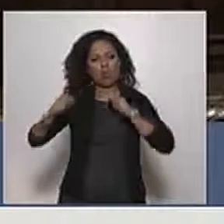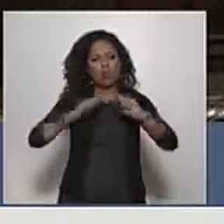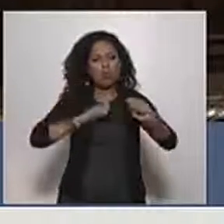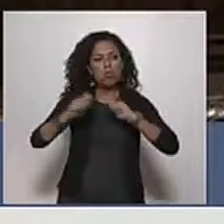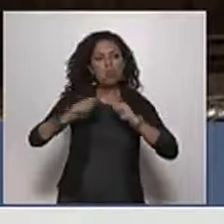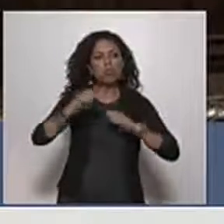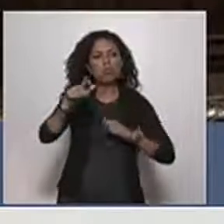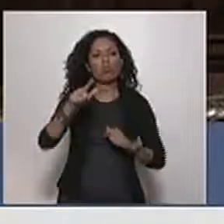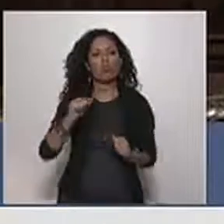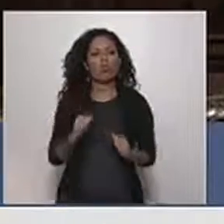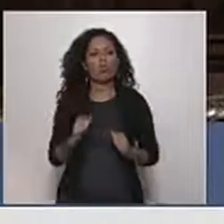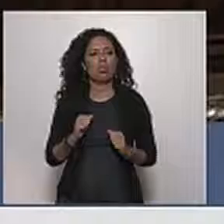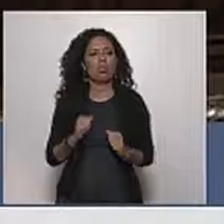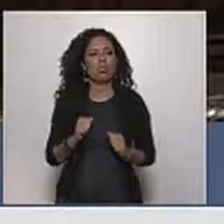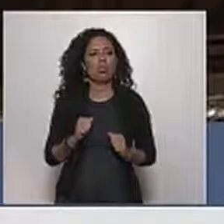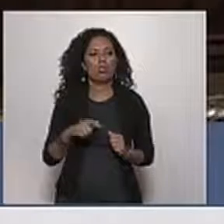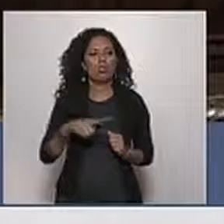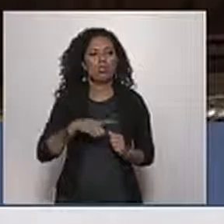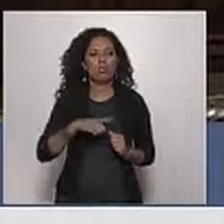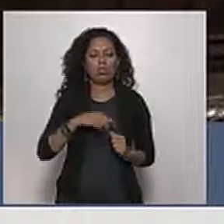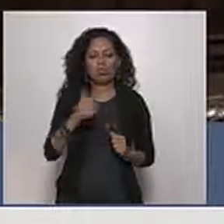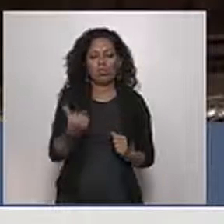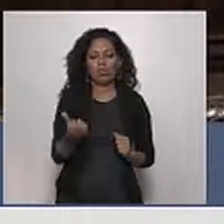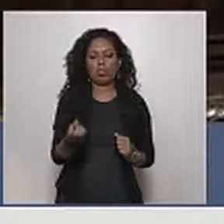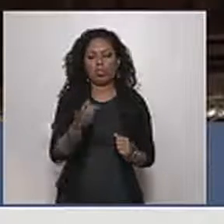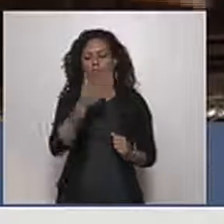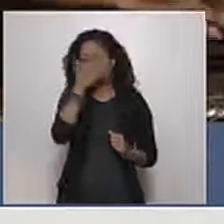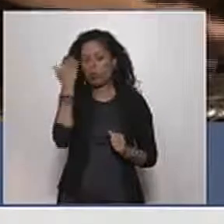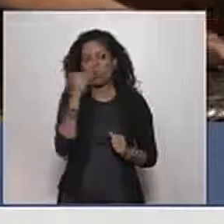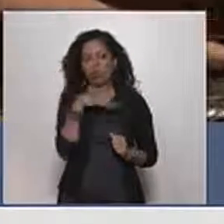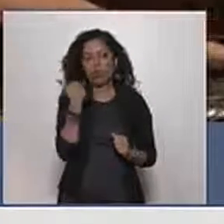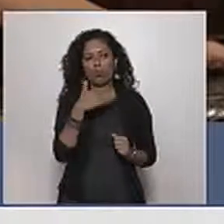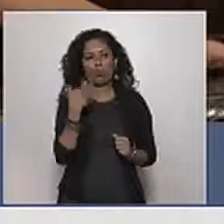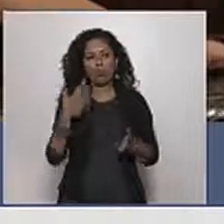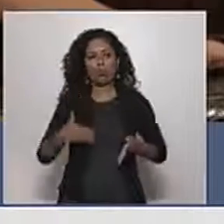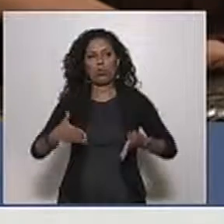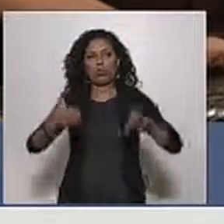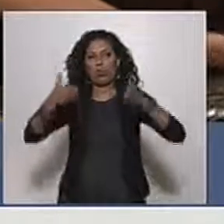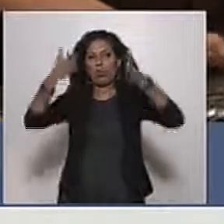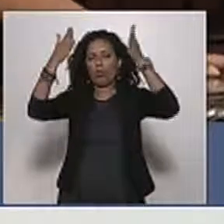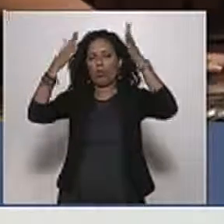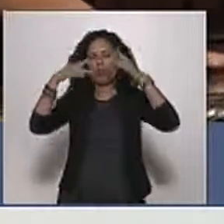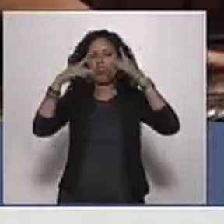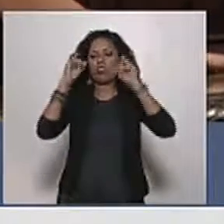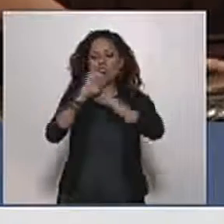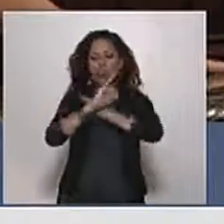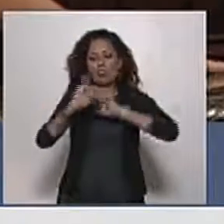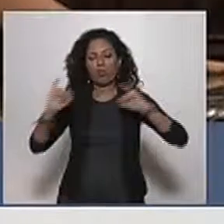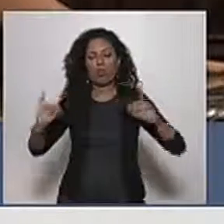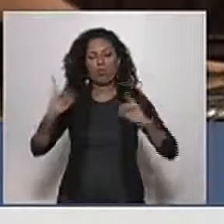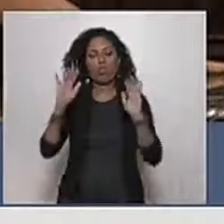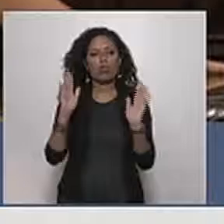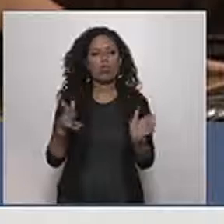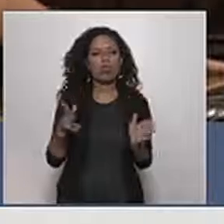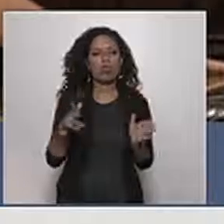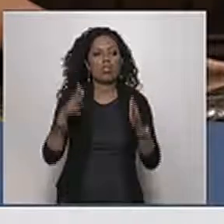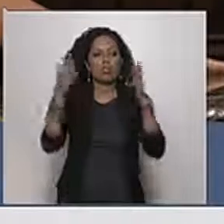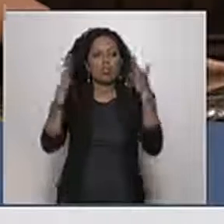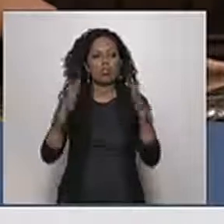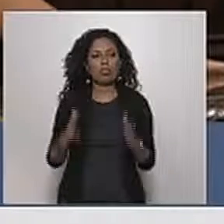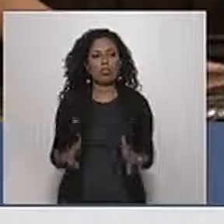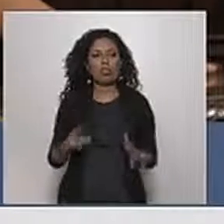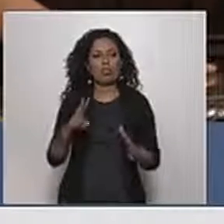jurisdição naquela área. Já são 16 mortos num prédio que já havia sido condenado pela Prefeitura. Concluir, e aí,